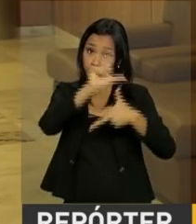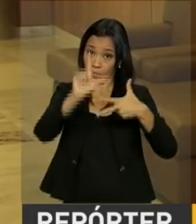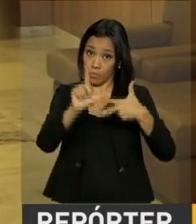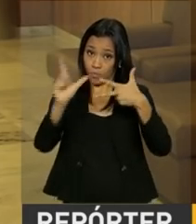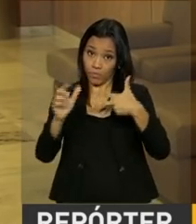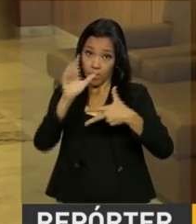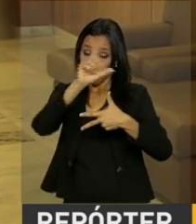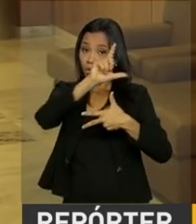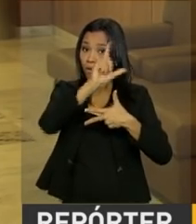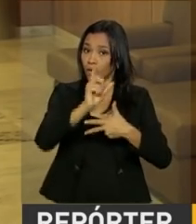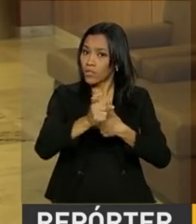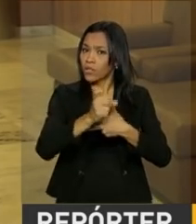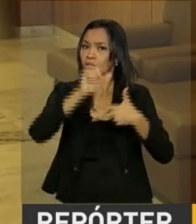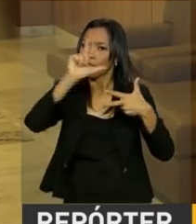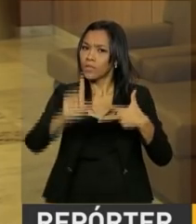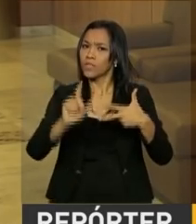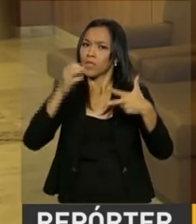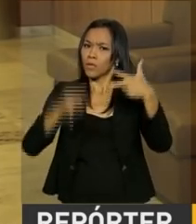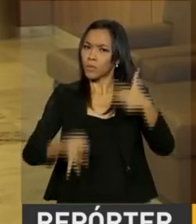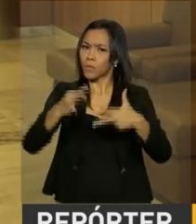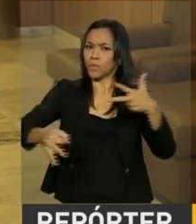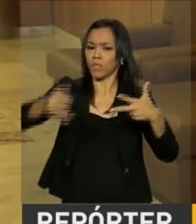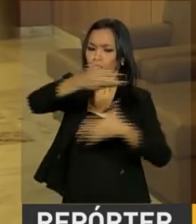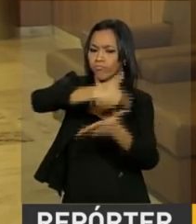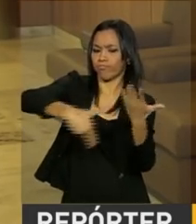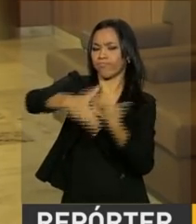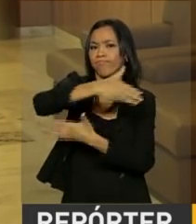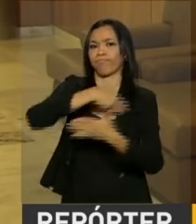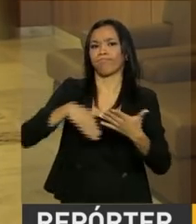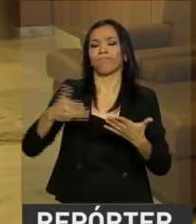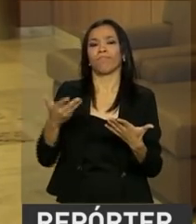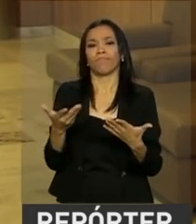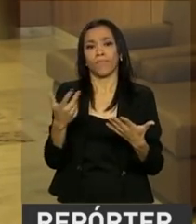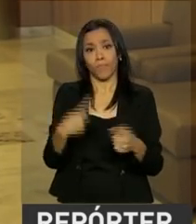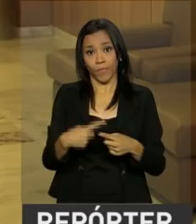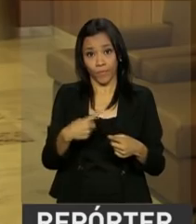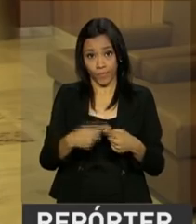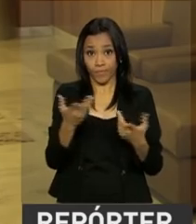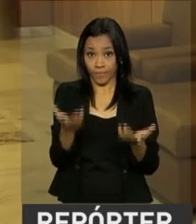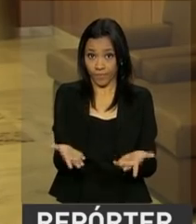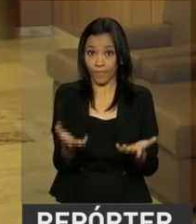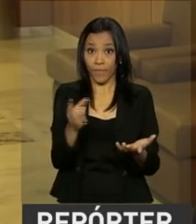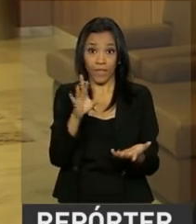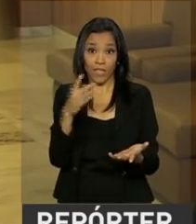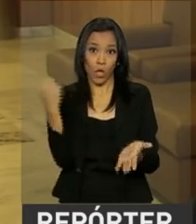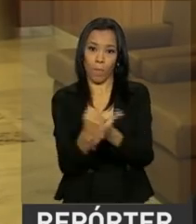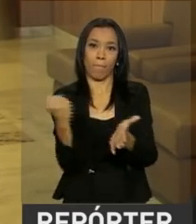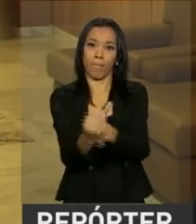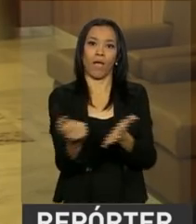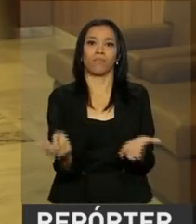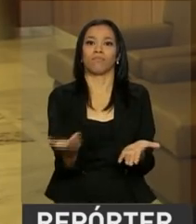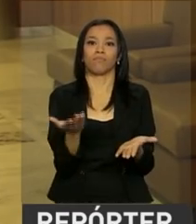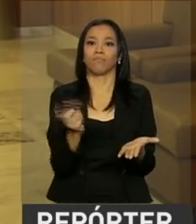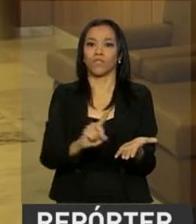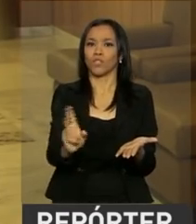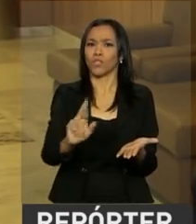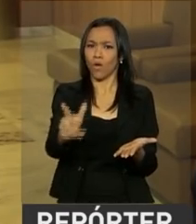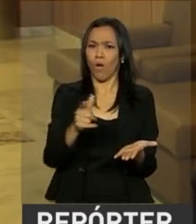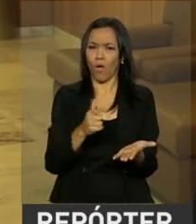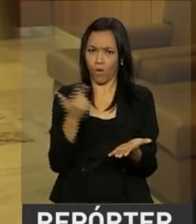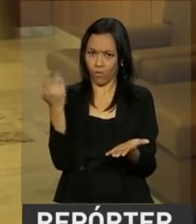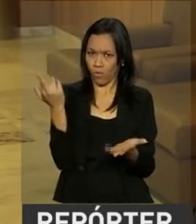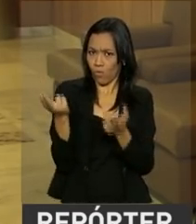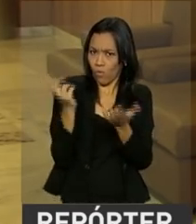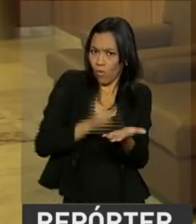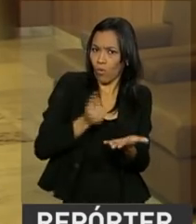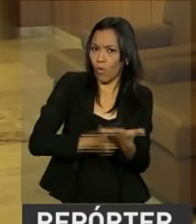independentes. Não haveria dificuldade no Congresso se o Congresso fosse um cartório de registro só para carimbar. Agora, como é que você supera essas